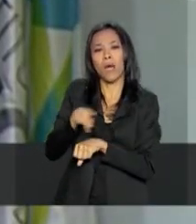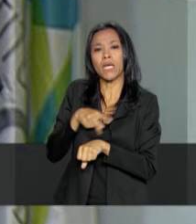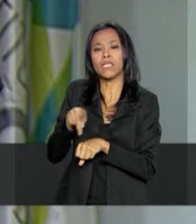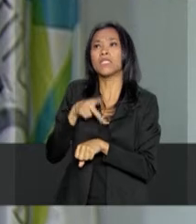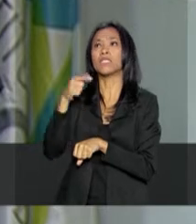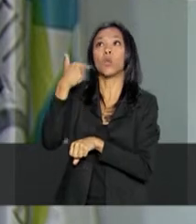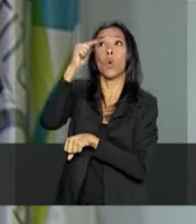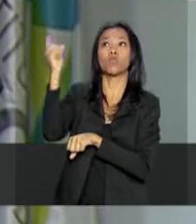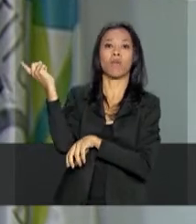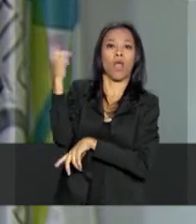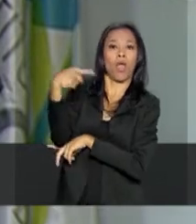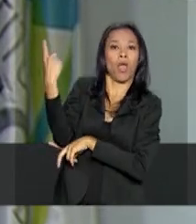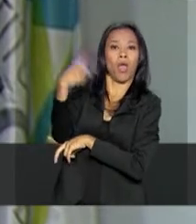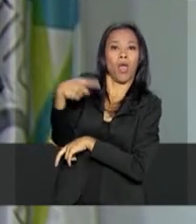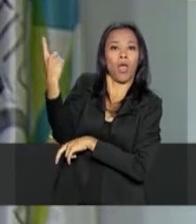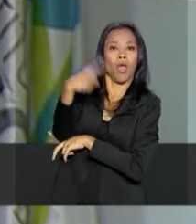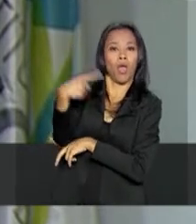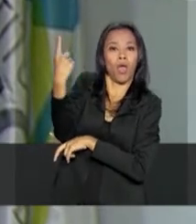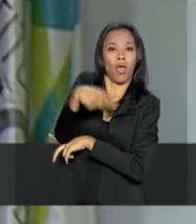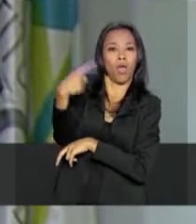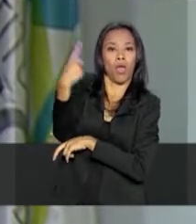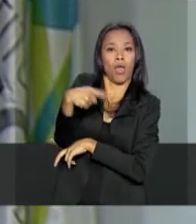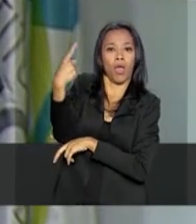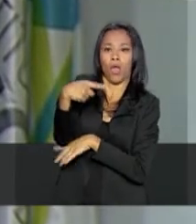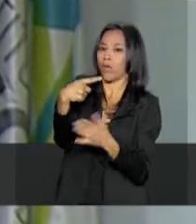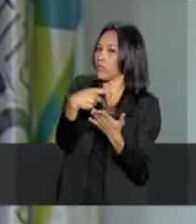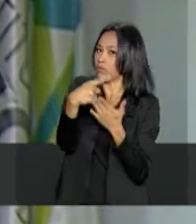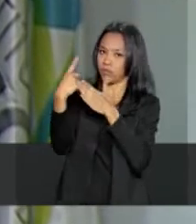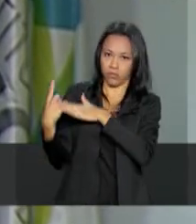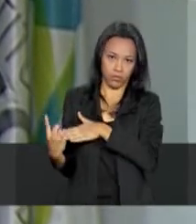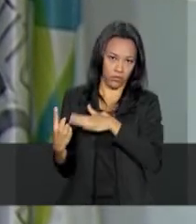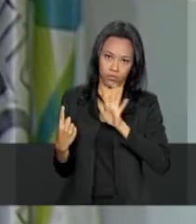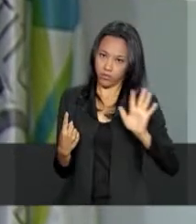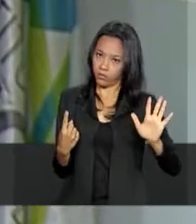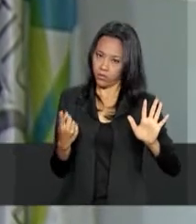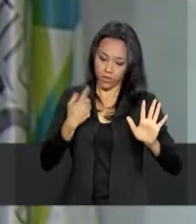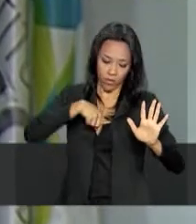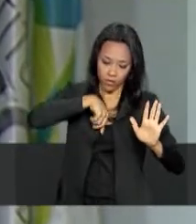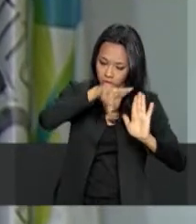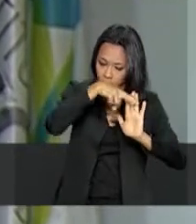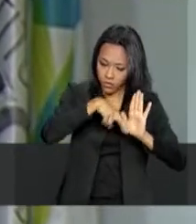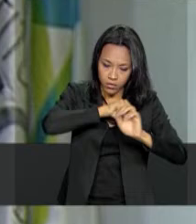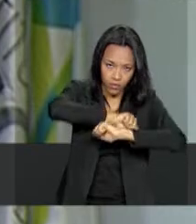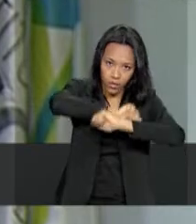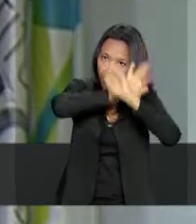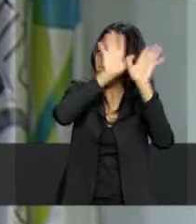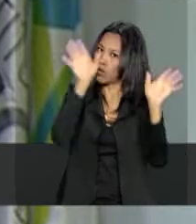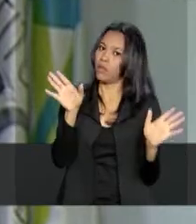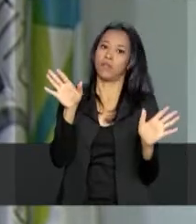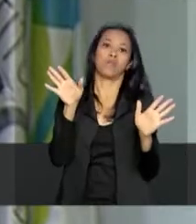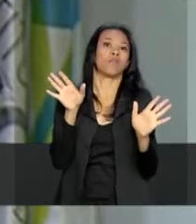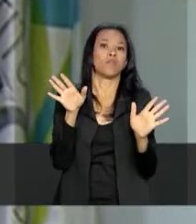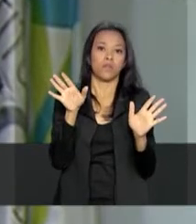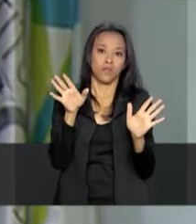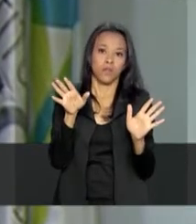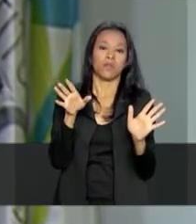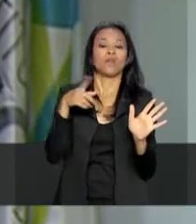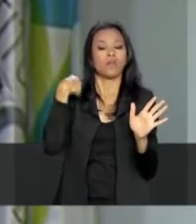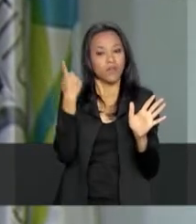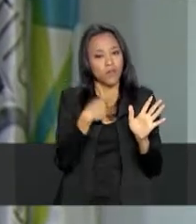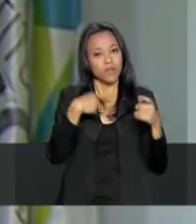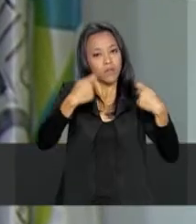países nós os nossos objetivos são caríssimos nós temos que cumprir e dar cumprimento